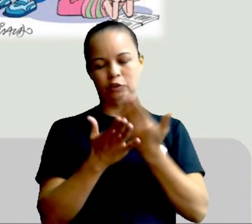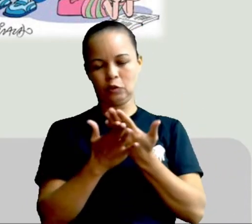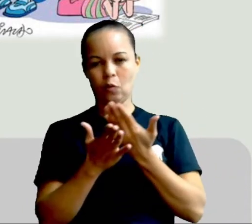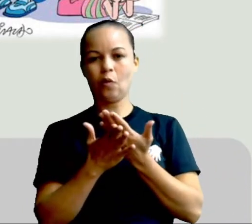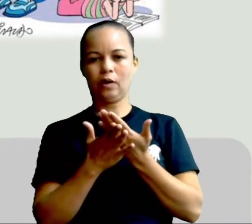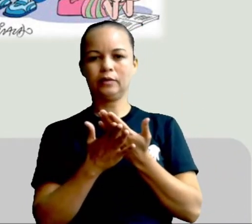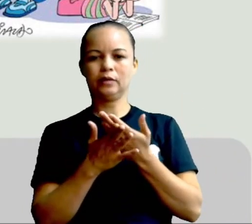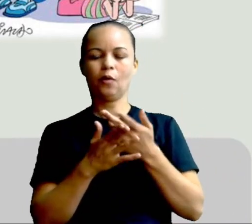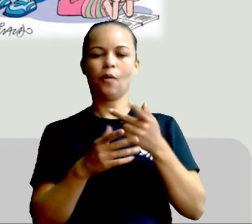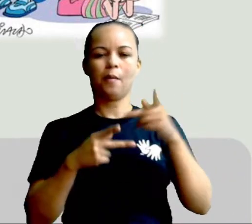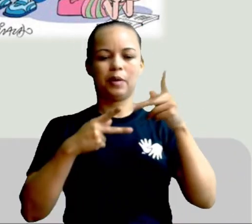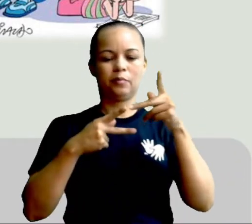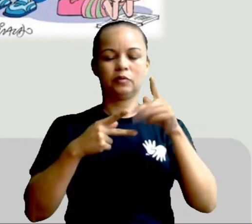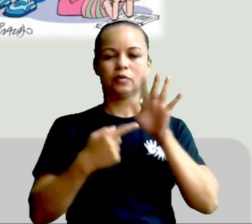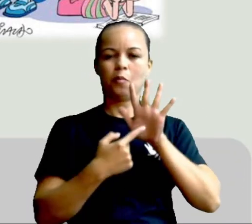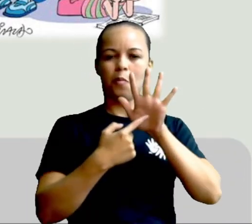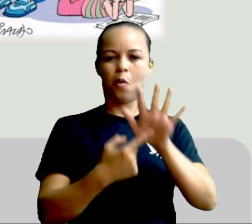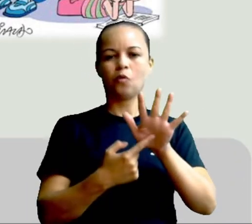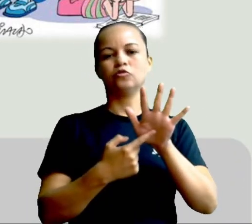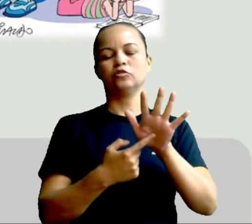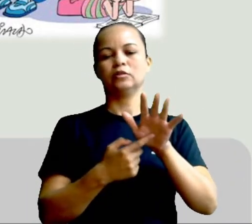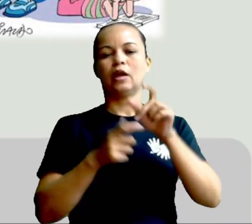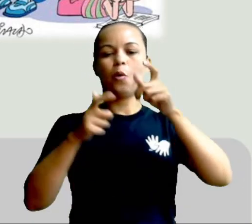esse A, essa preposição está indicando aí